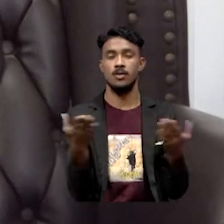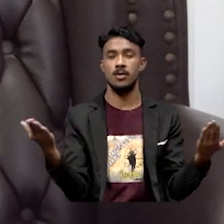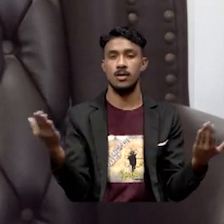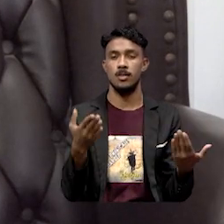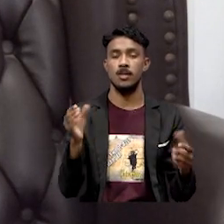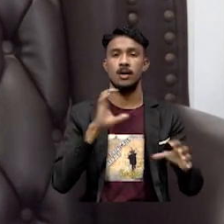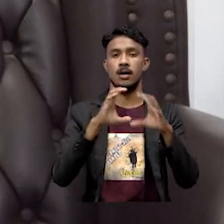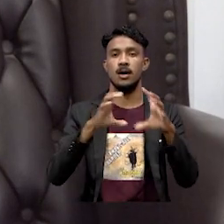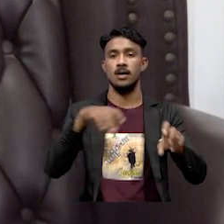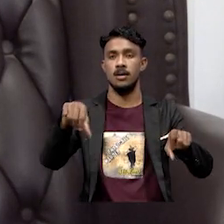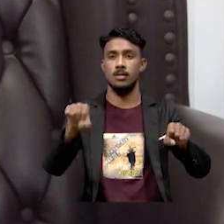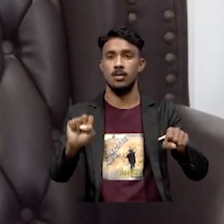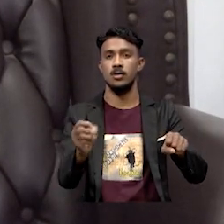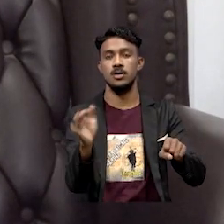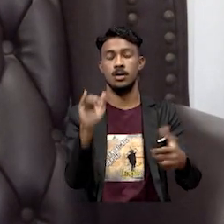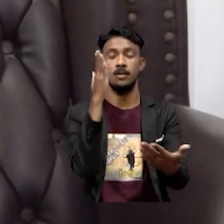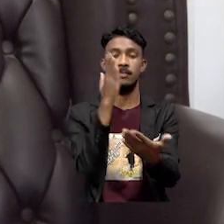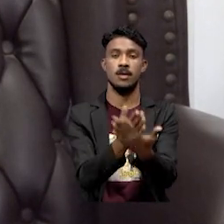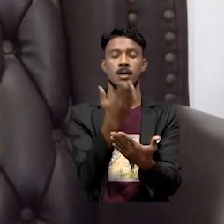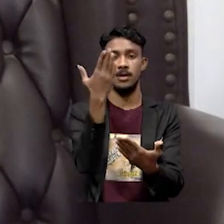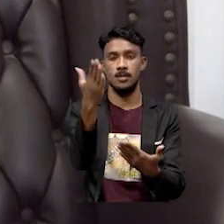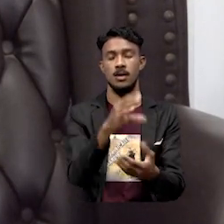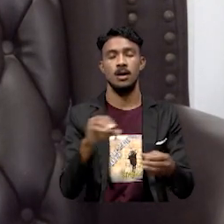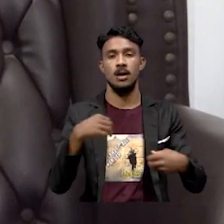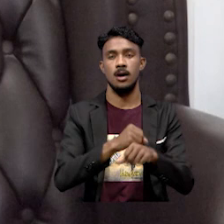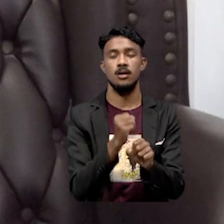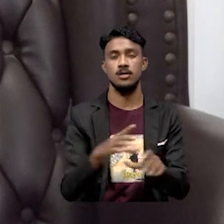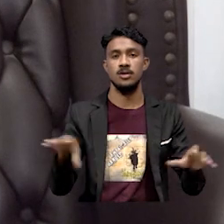kareta motorizada hatu para hena ba la la servisu ne tamba